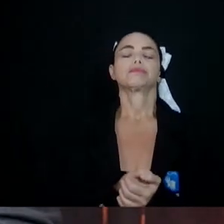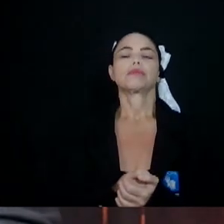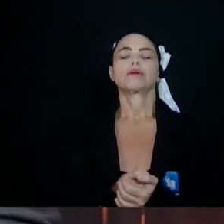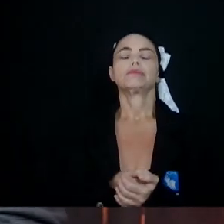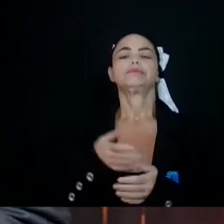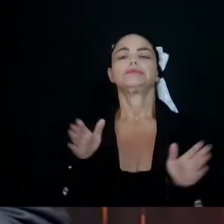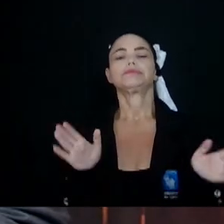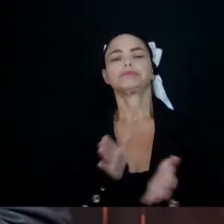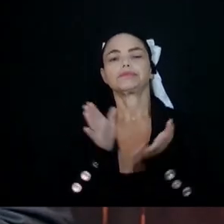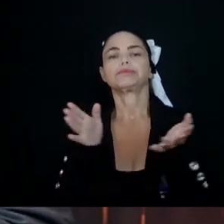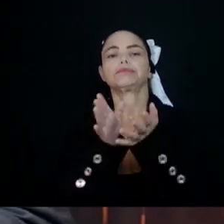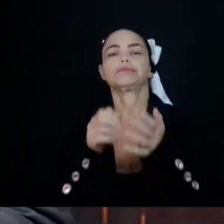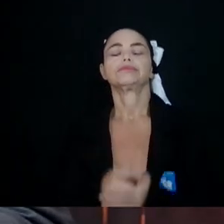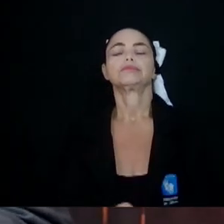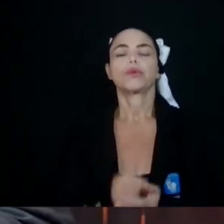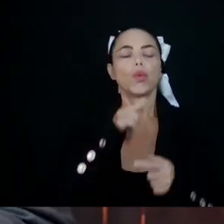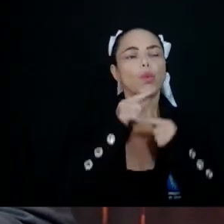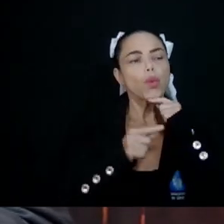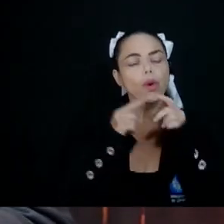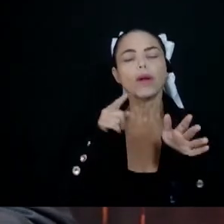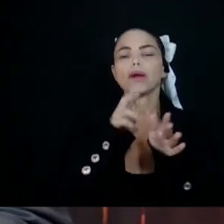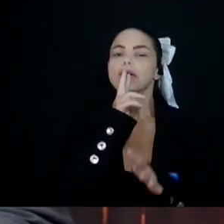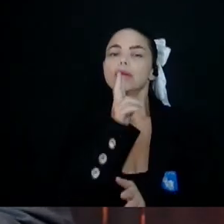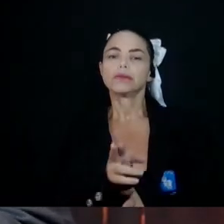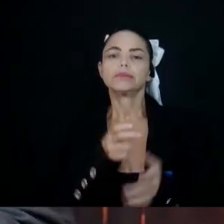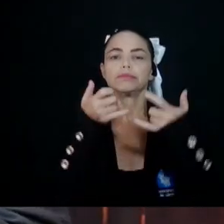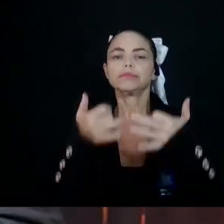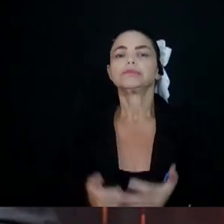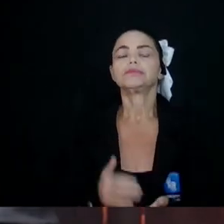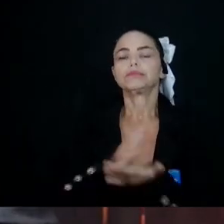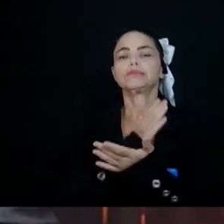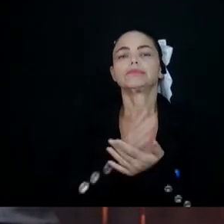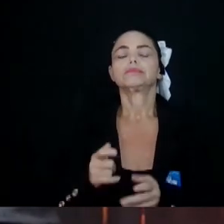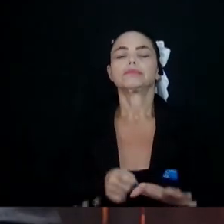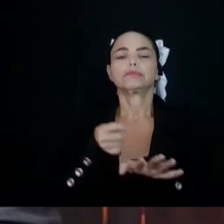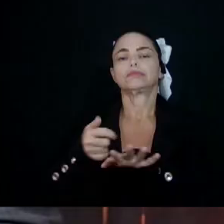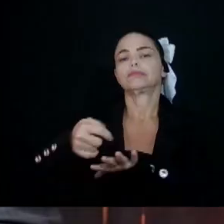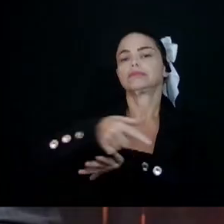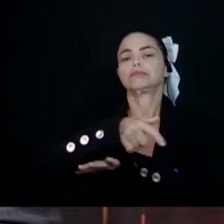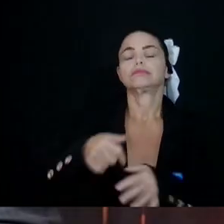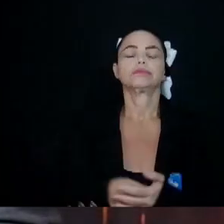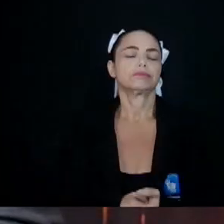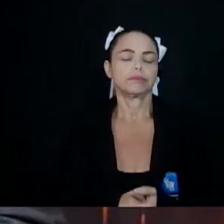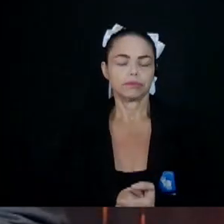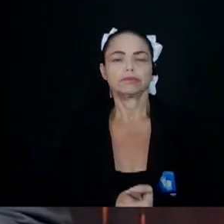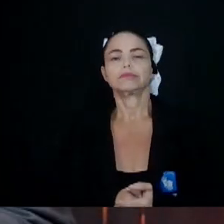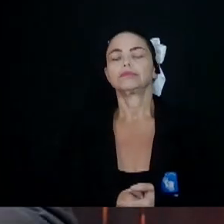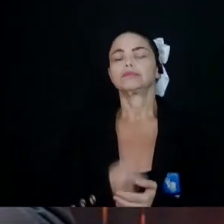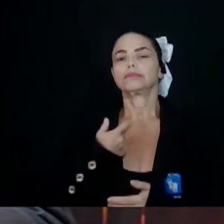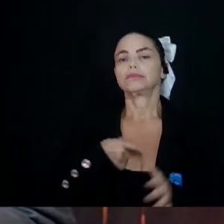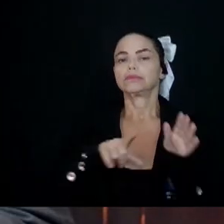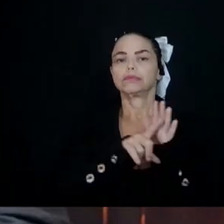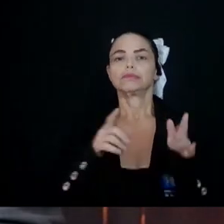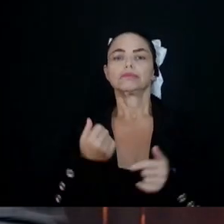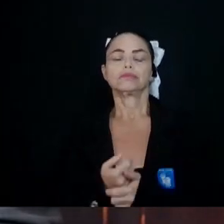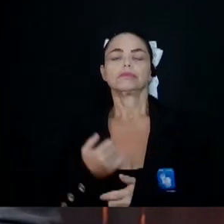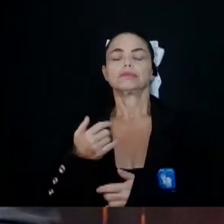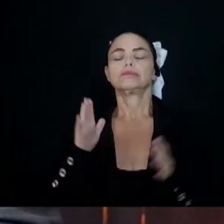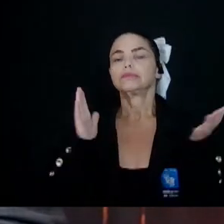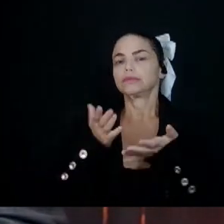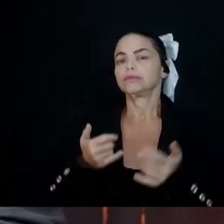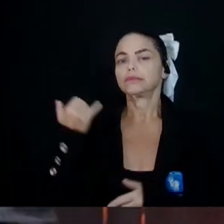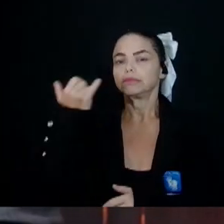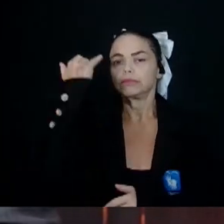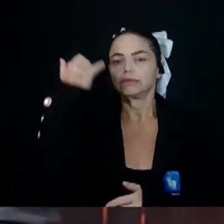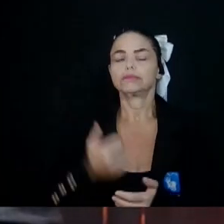contribuir, tirar as dúvidas, explicar, acabar com algumas fake news a respeito dessa lei. Uma lei muito atual e muito importante